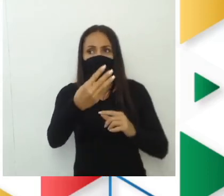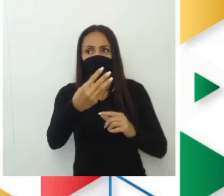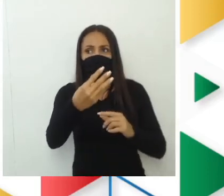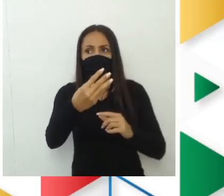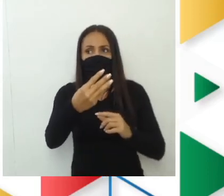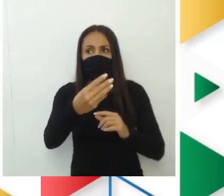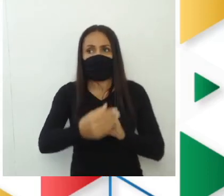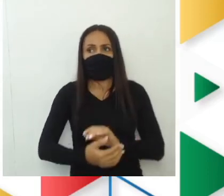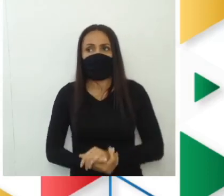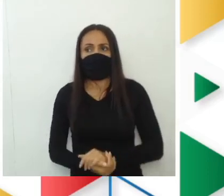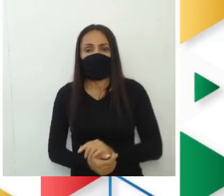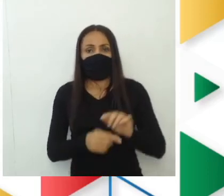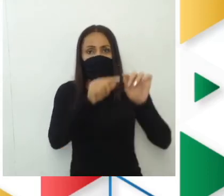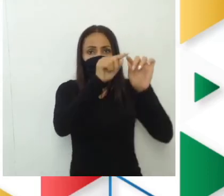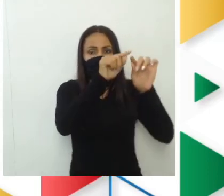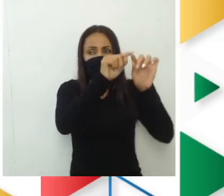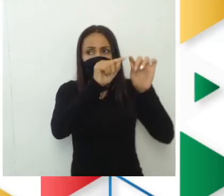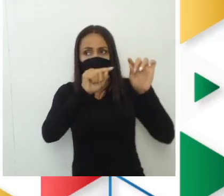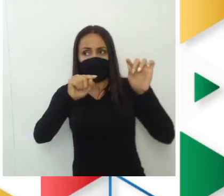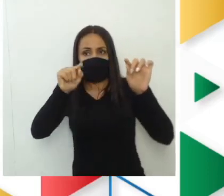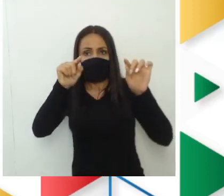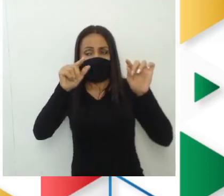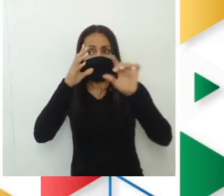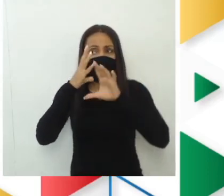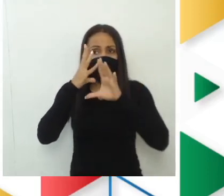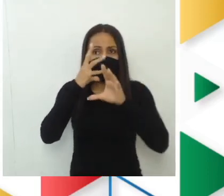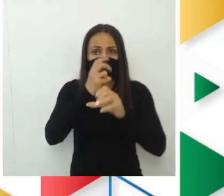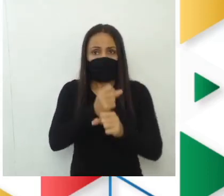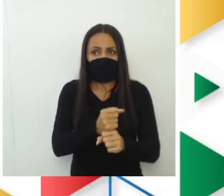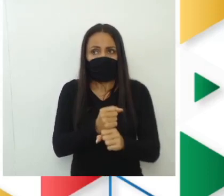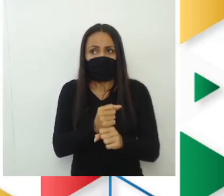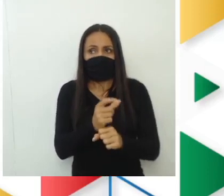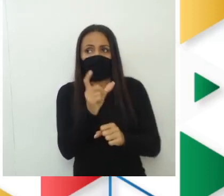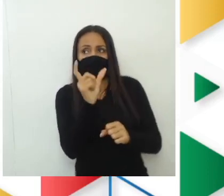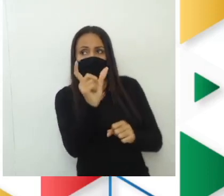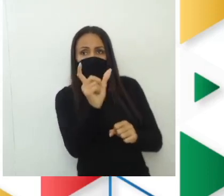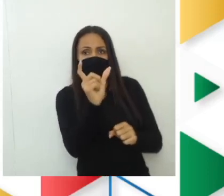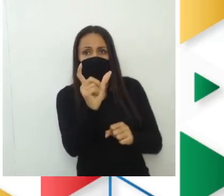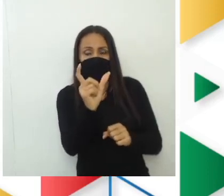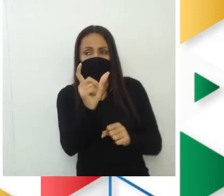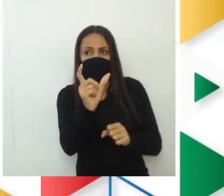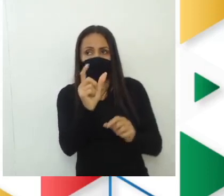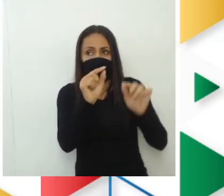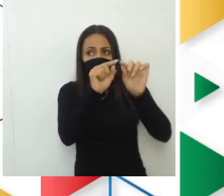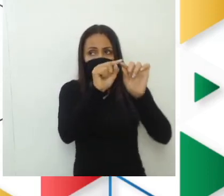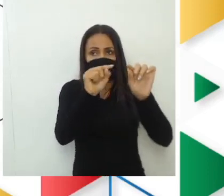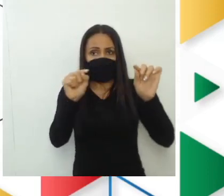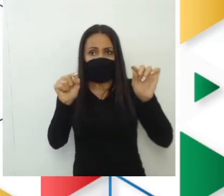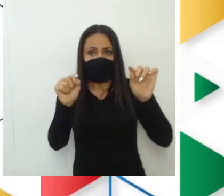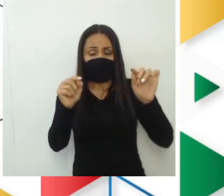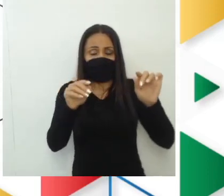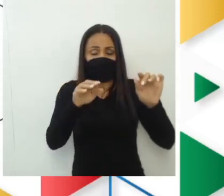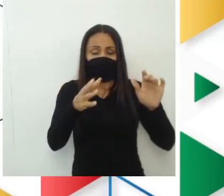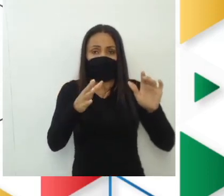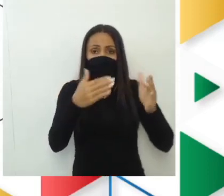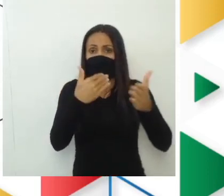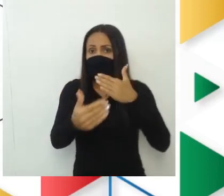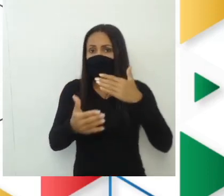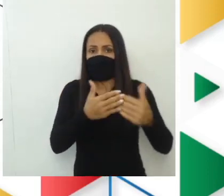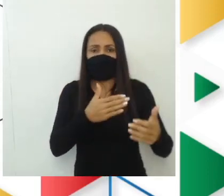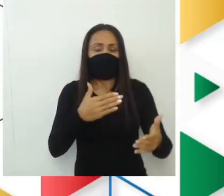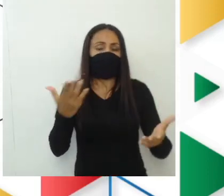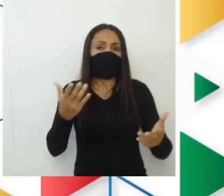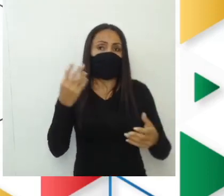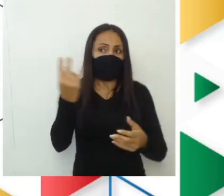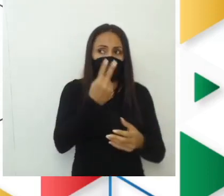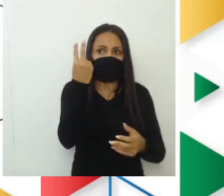colocação aí eu estou somando os intervalos da reta, tá? Independentemente do seu valor. Bom, o número 3